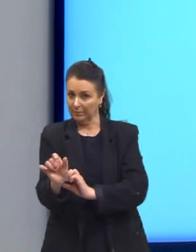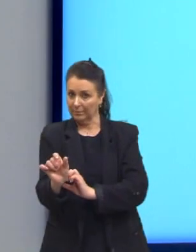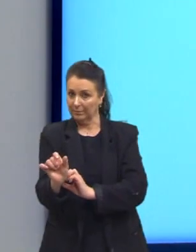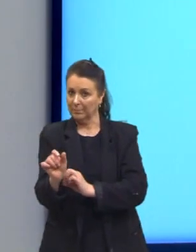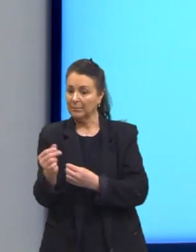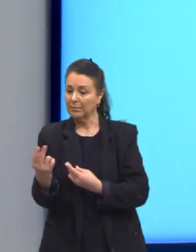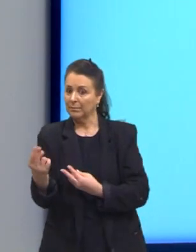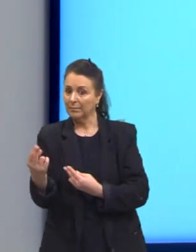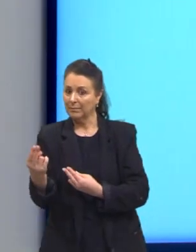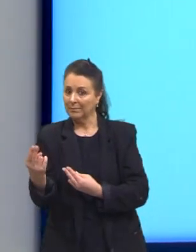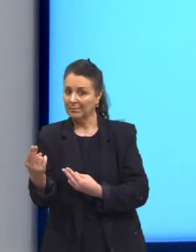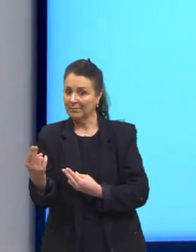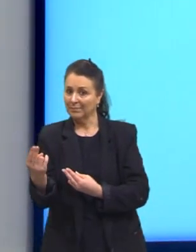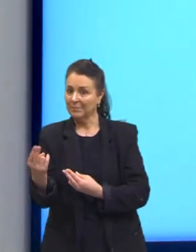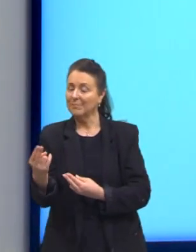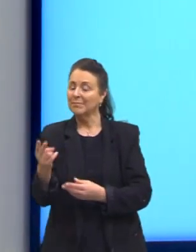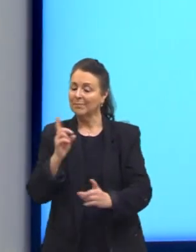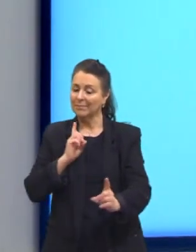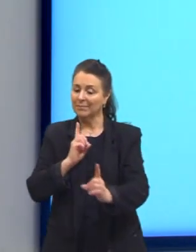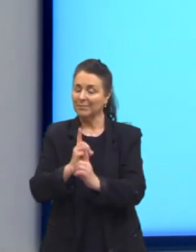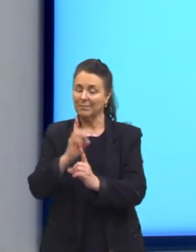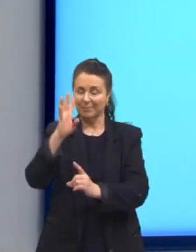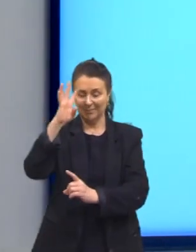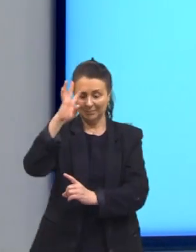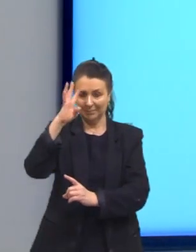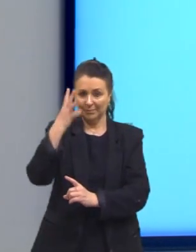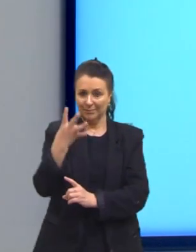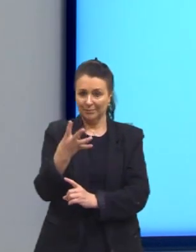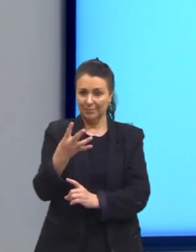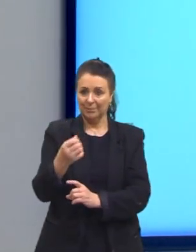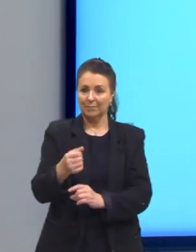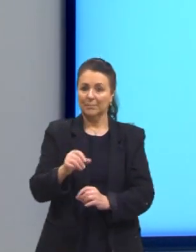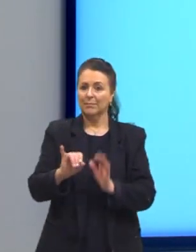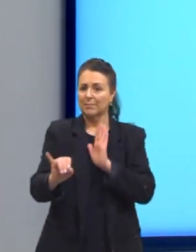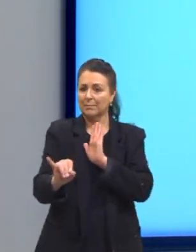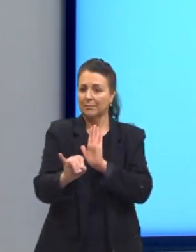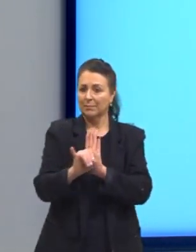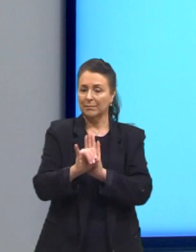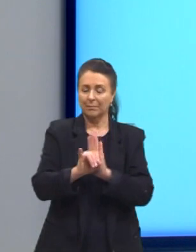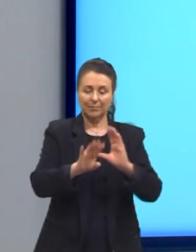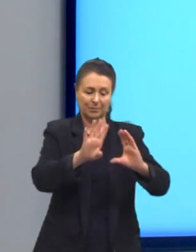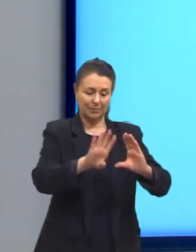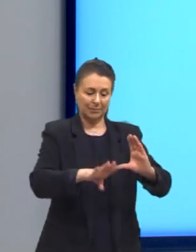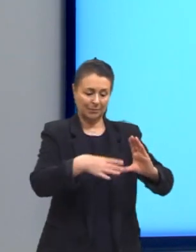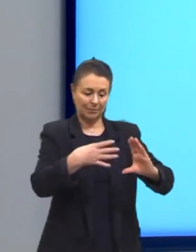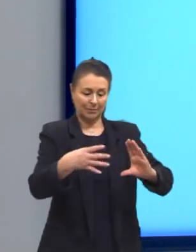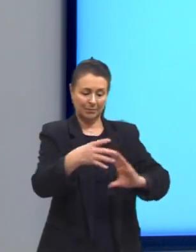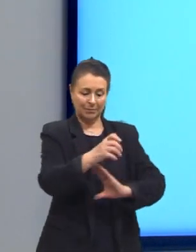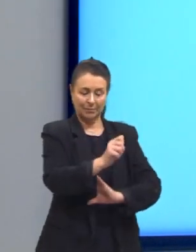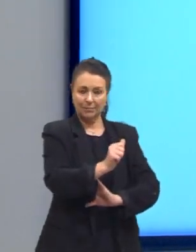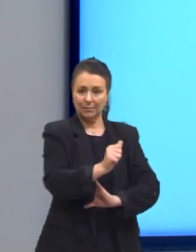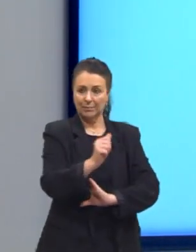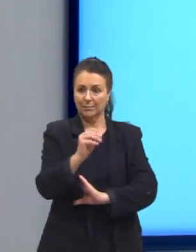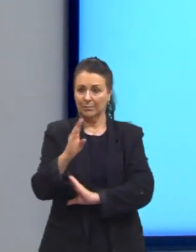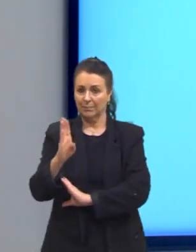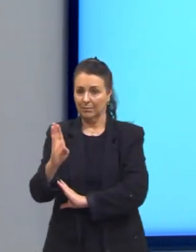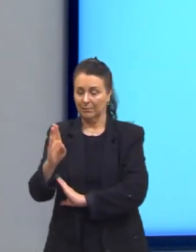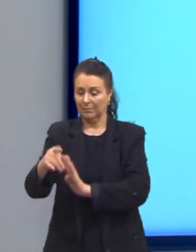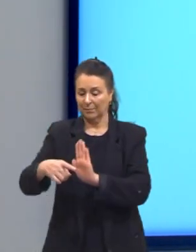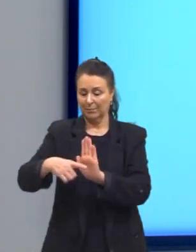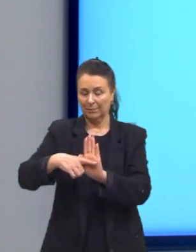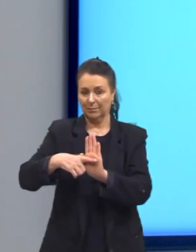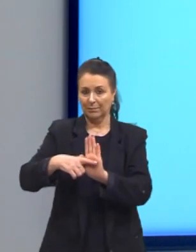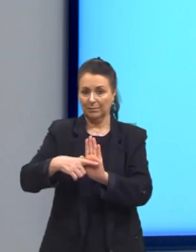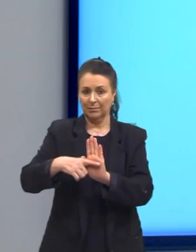nós teremos a matriz resultado também aqui eu identifiquei matriz A e B e a subtração